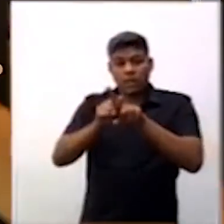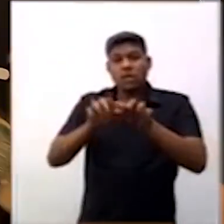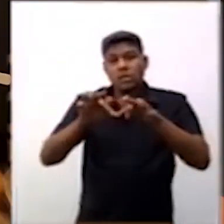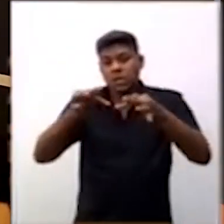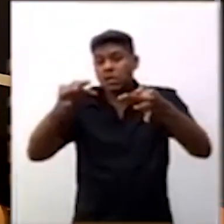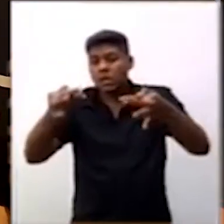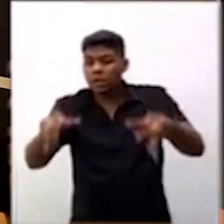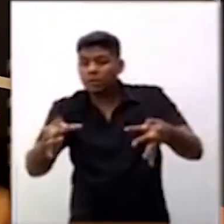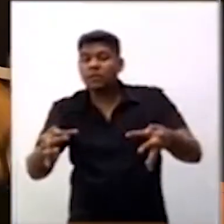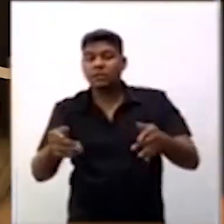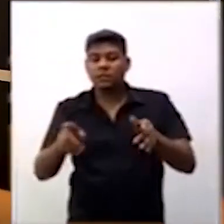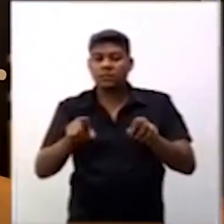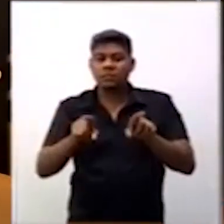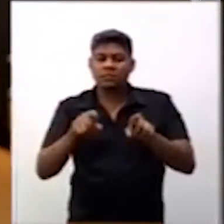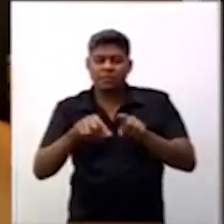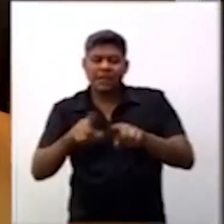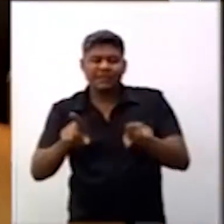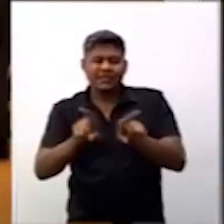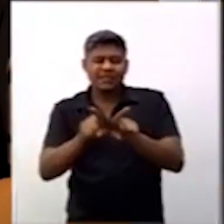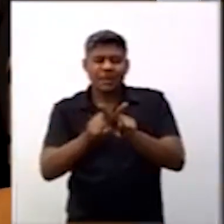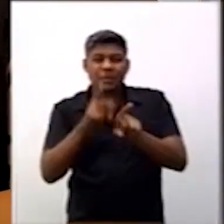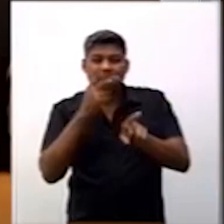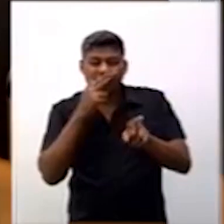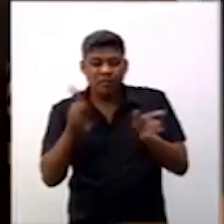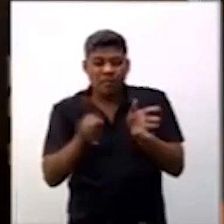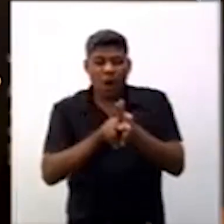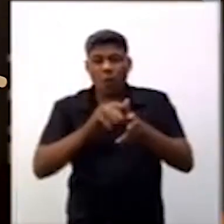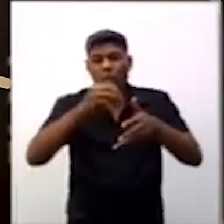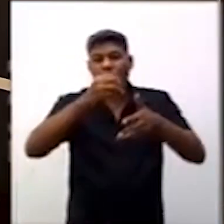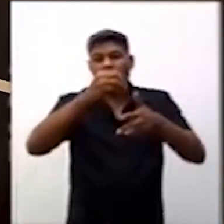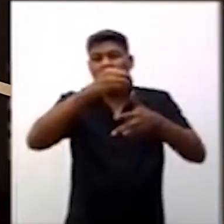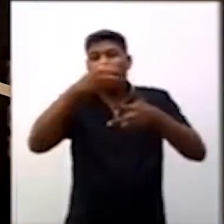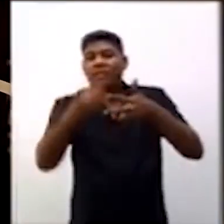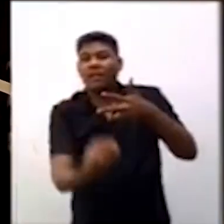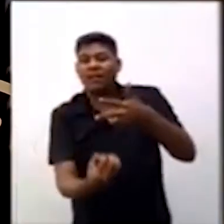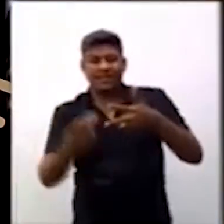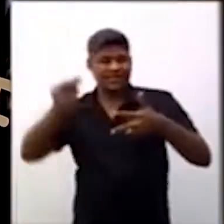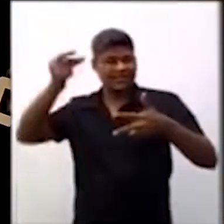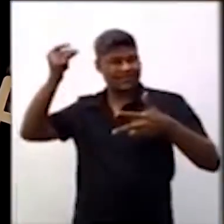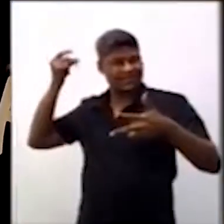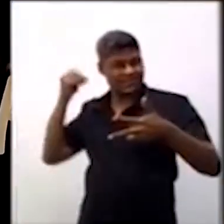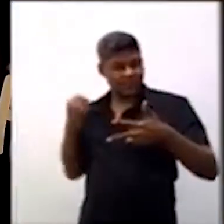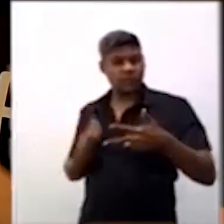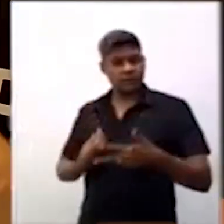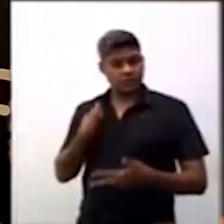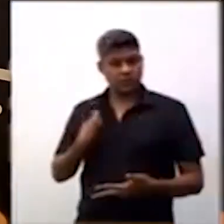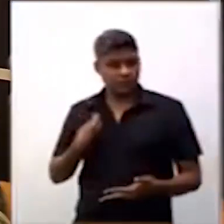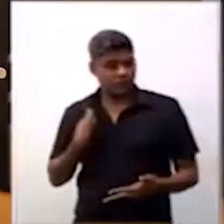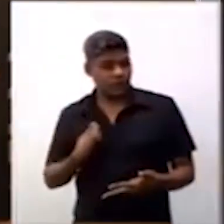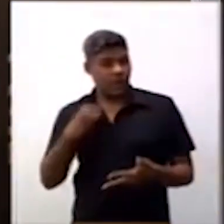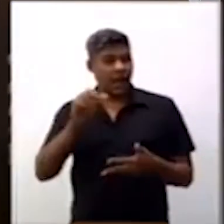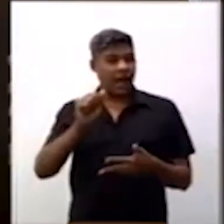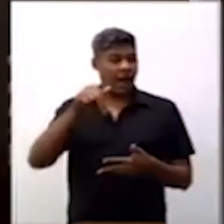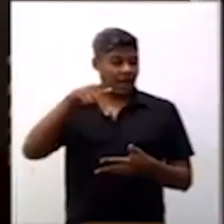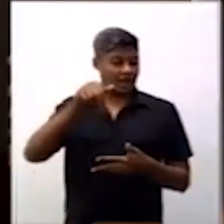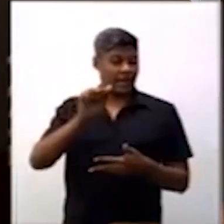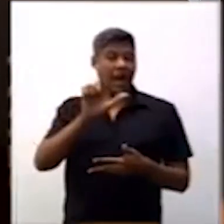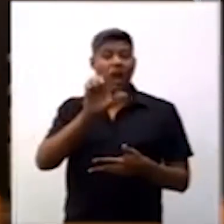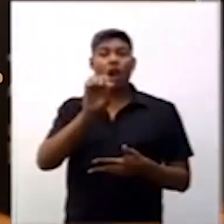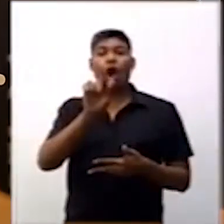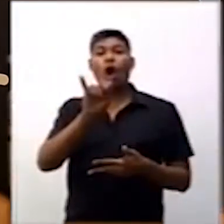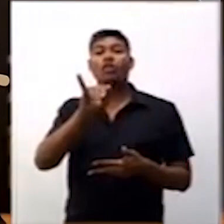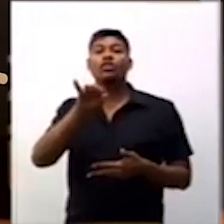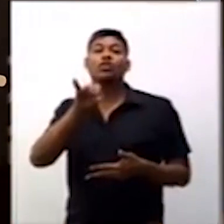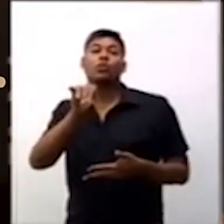também o que já virou questão, inclusive de Enem em anos anteriores, que são os medidores analógicos, ou